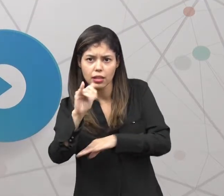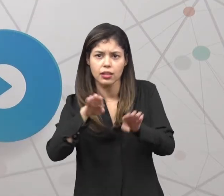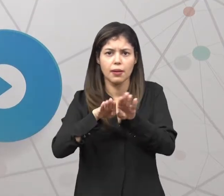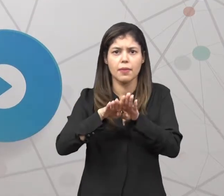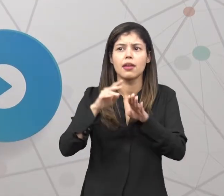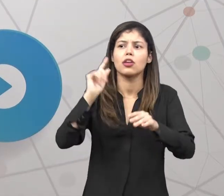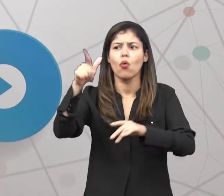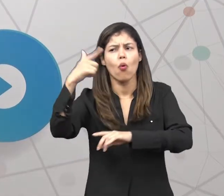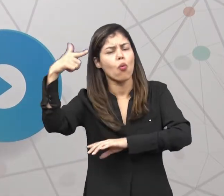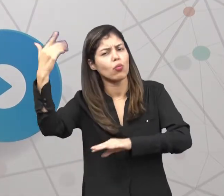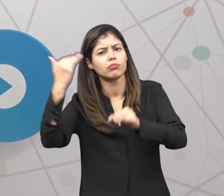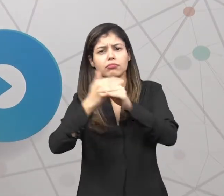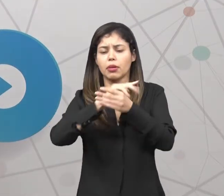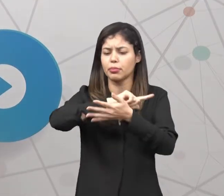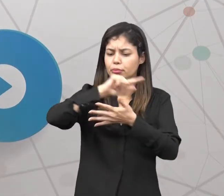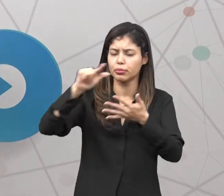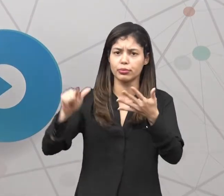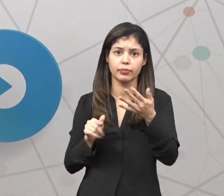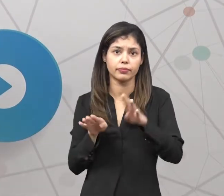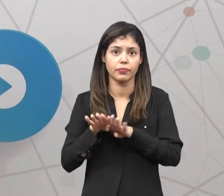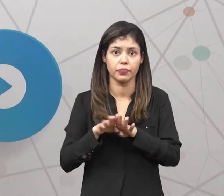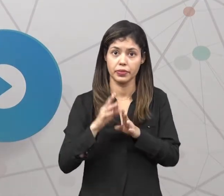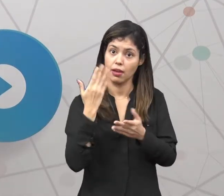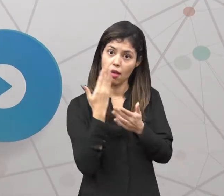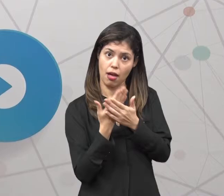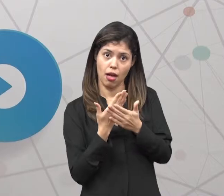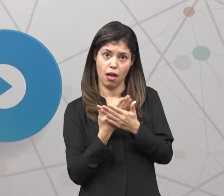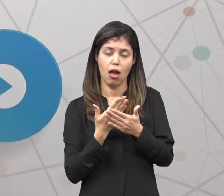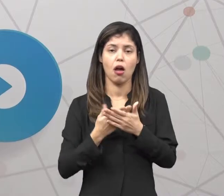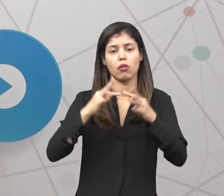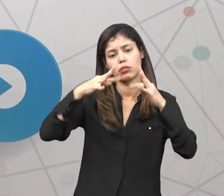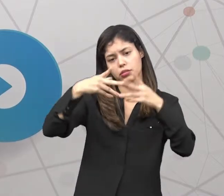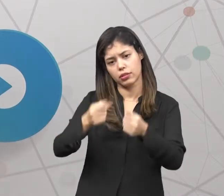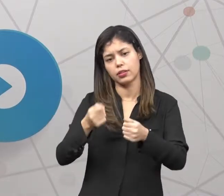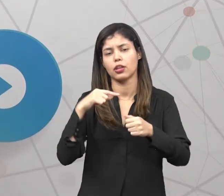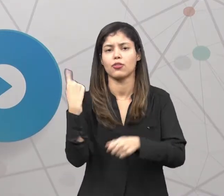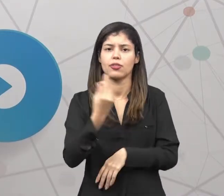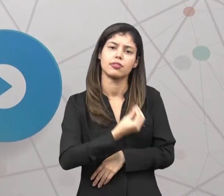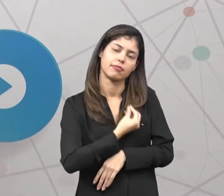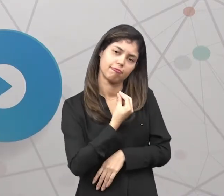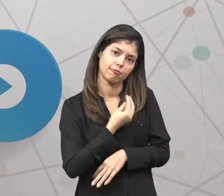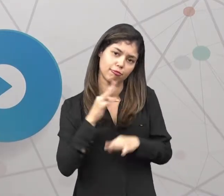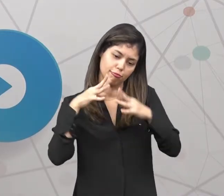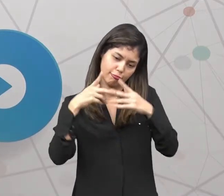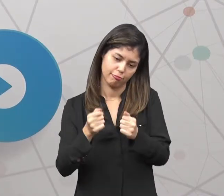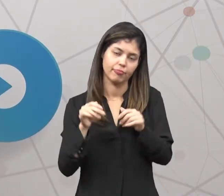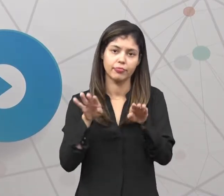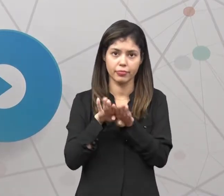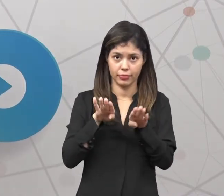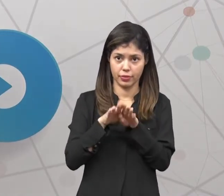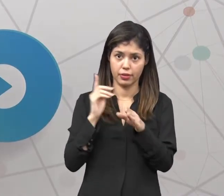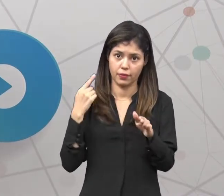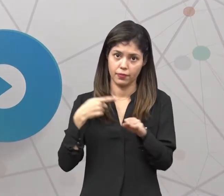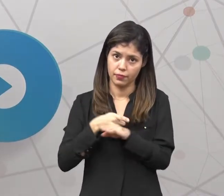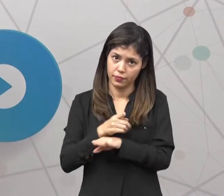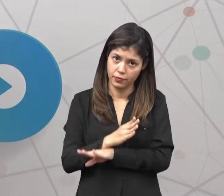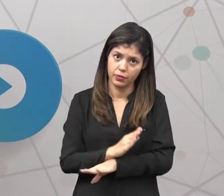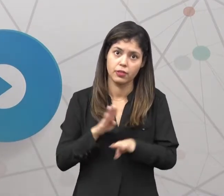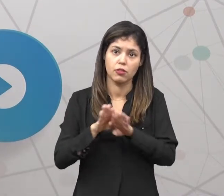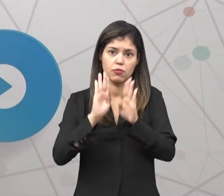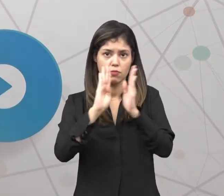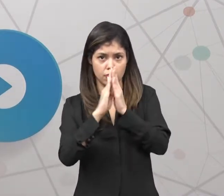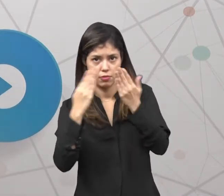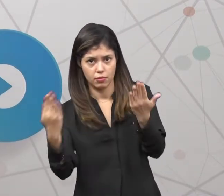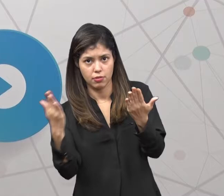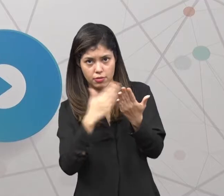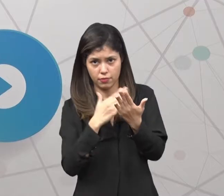vê durante as nossas aulas, durante a nossa vida toda, né? Quando você entra numa